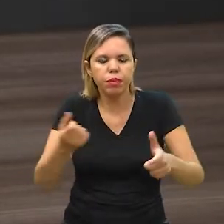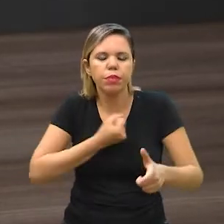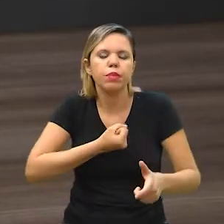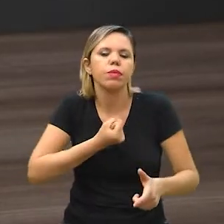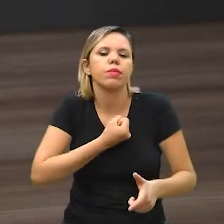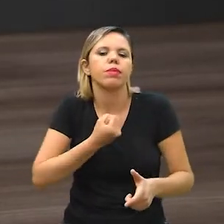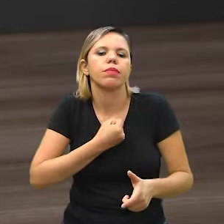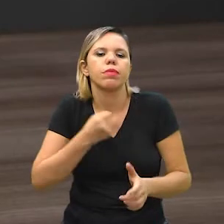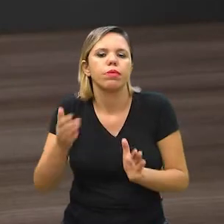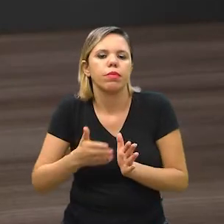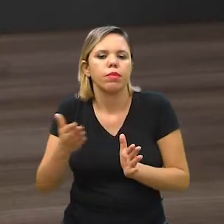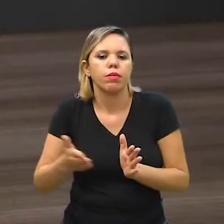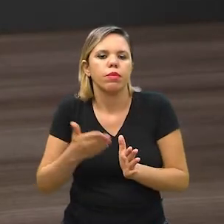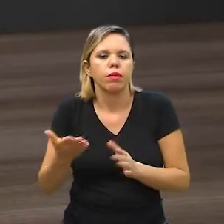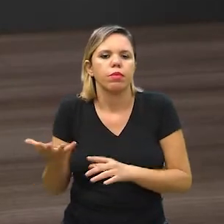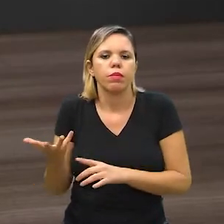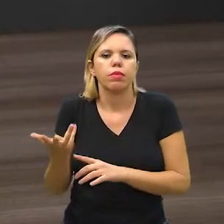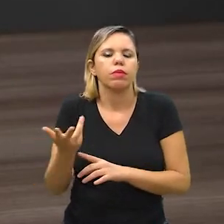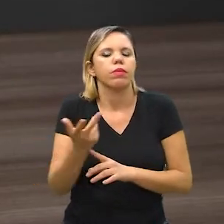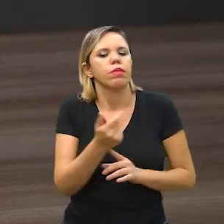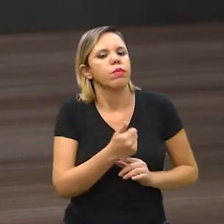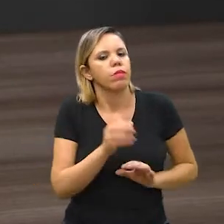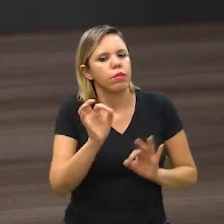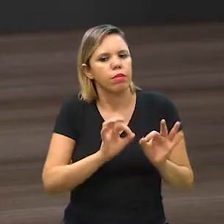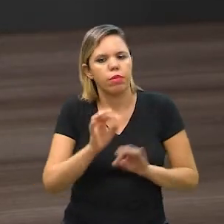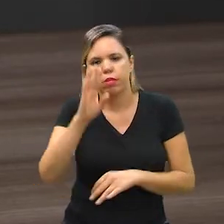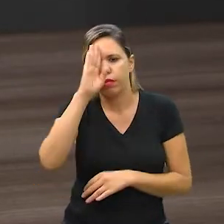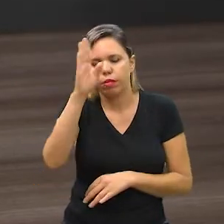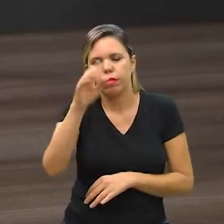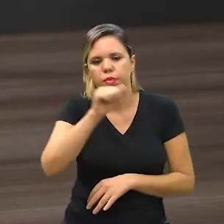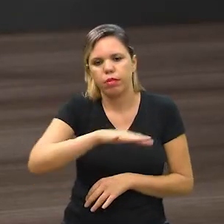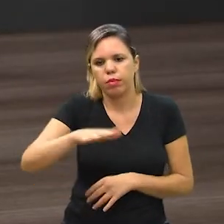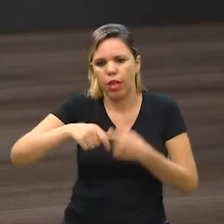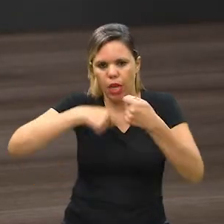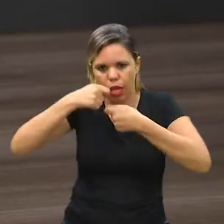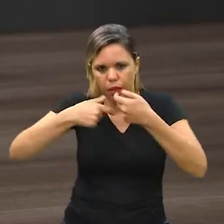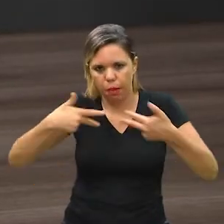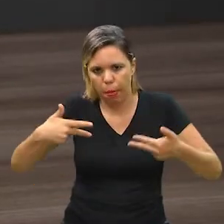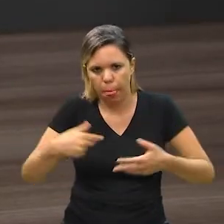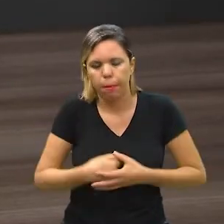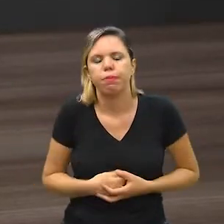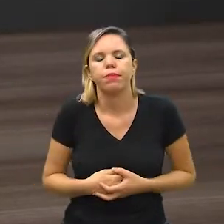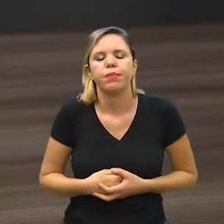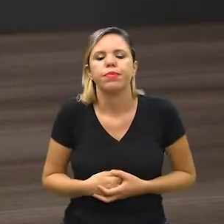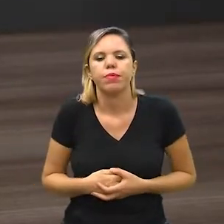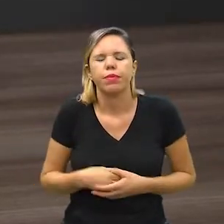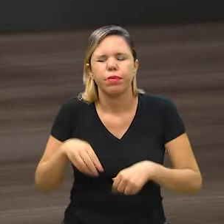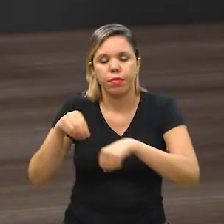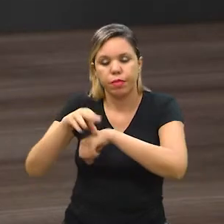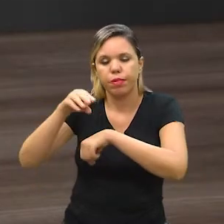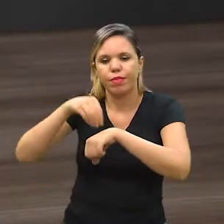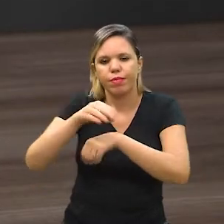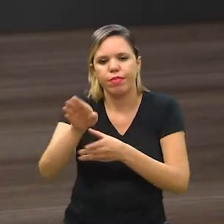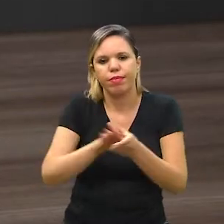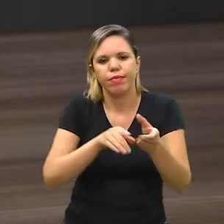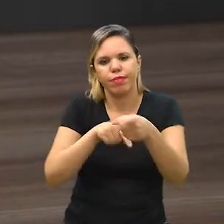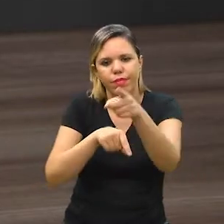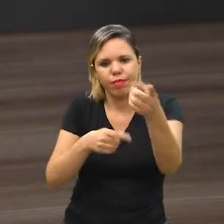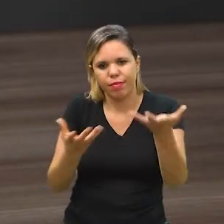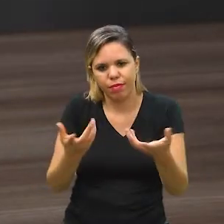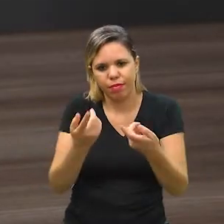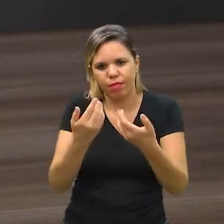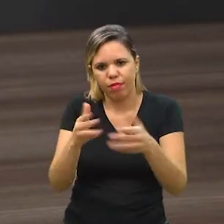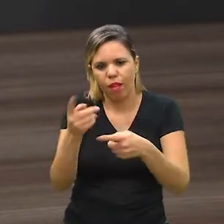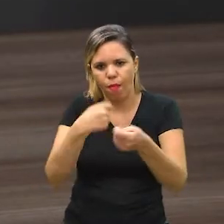vez maior o número de produções artesanais, principalmente na área da alimentação. E dando dicas